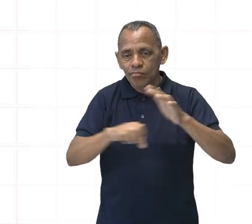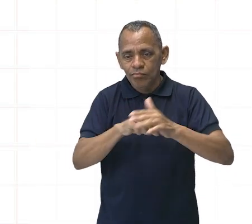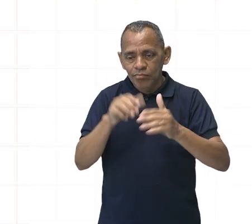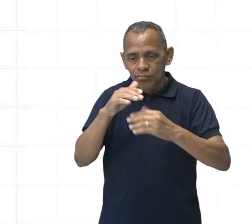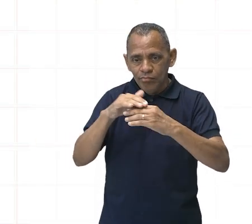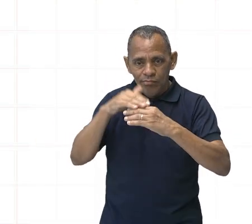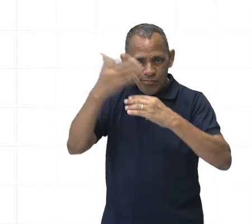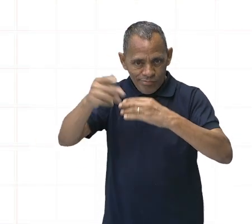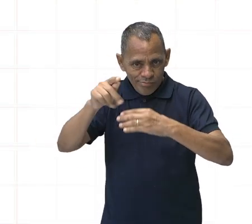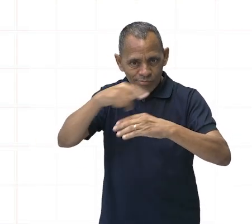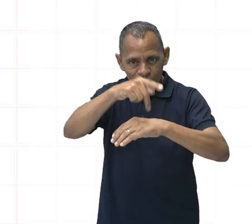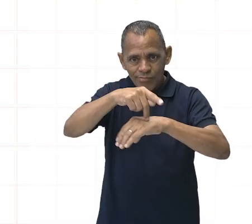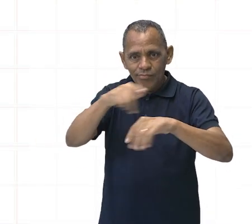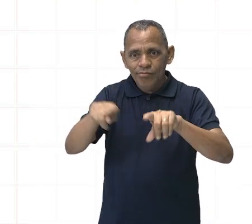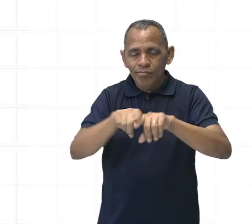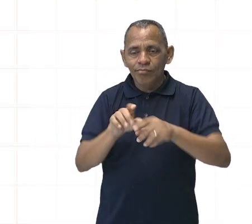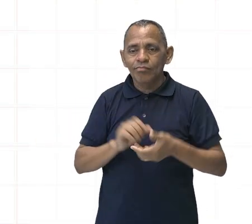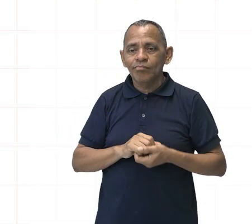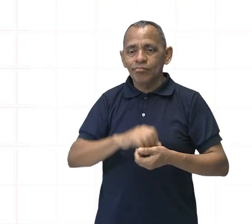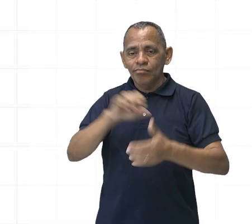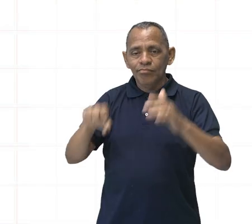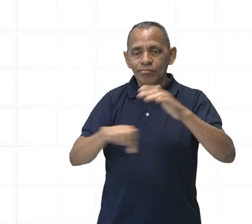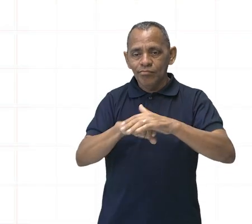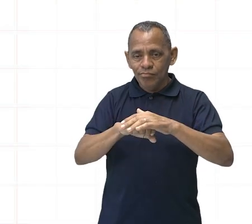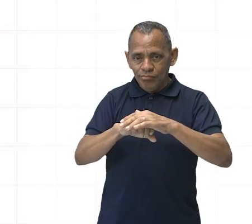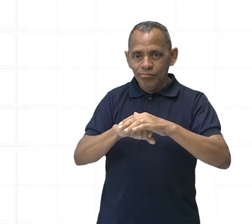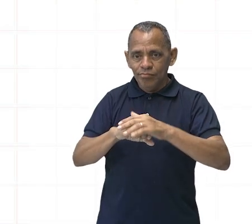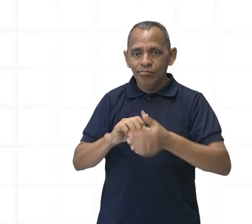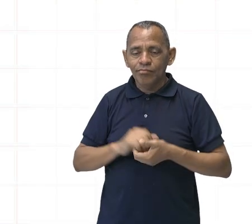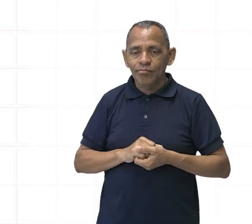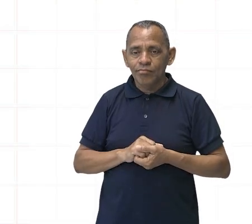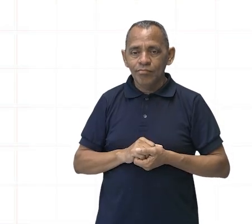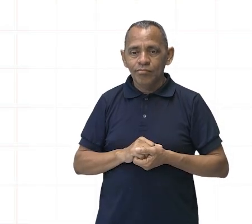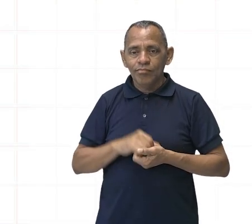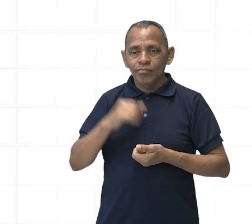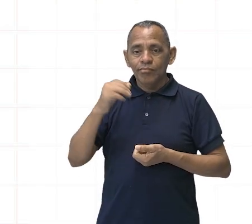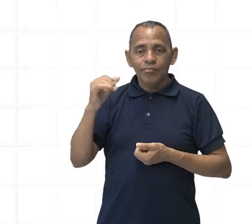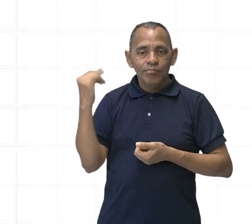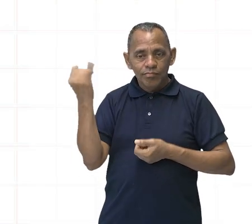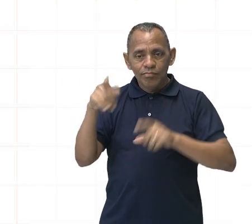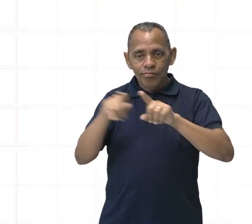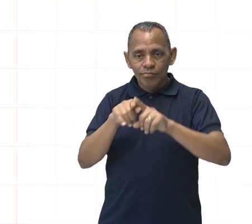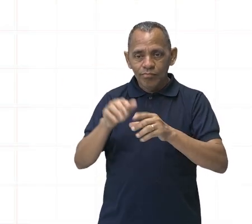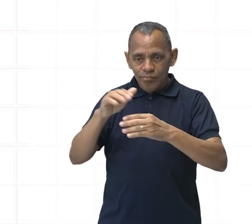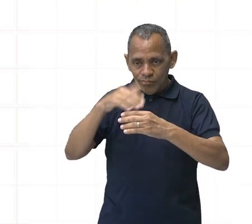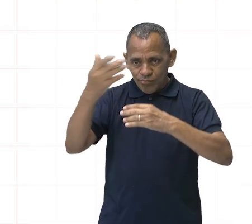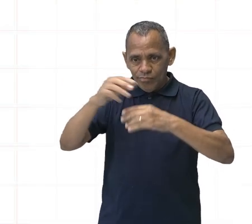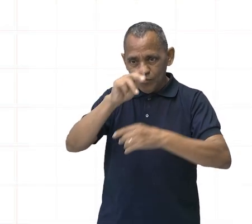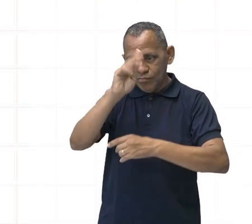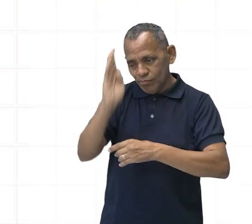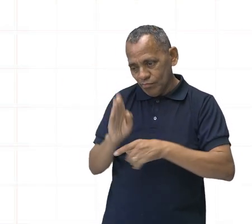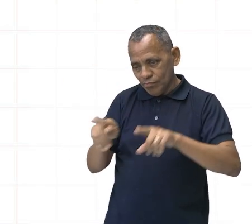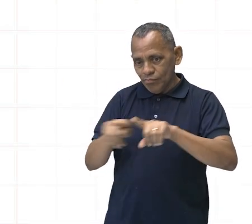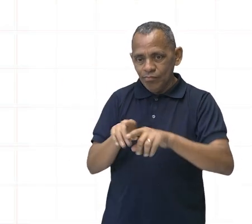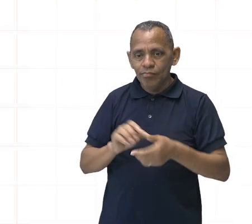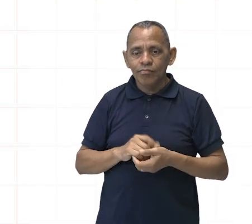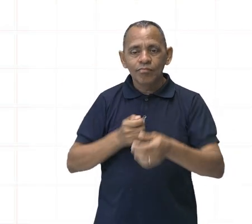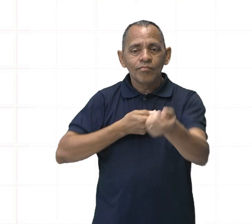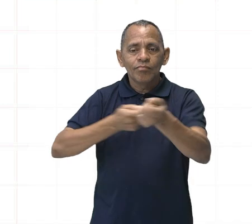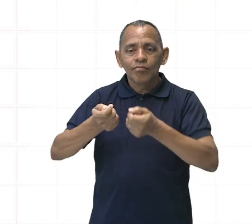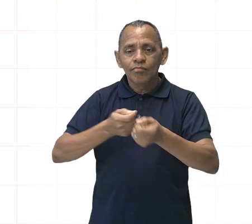para empresas multinacionais. Então, elas vão controlar justamente a